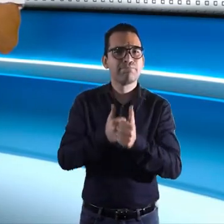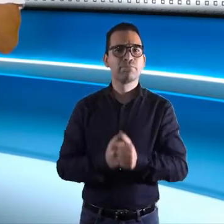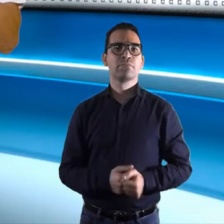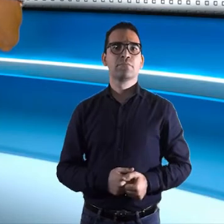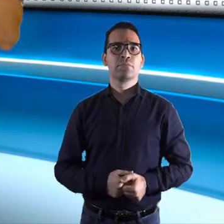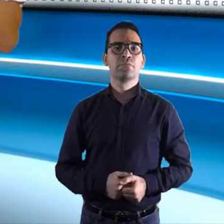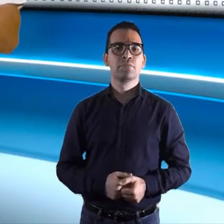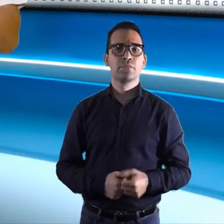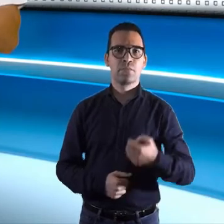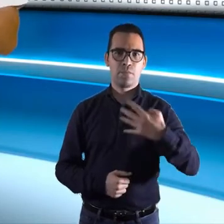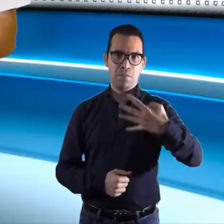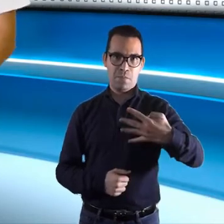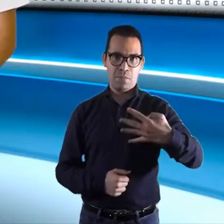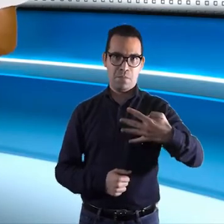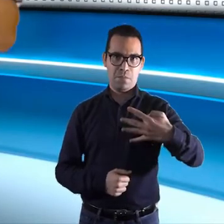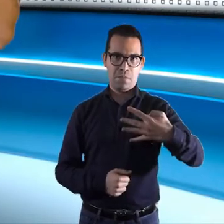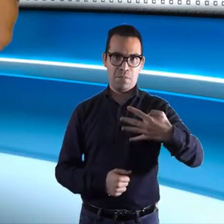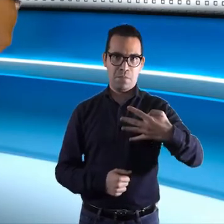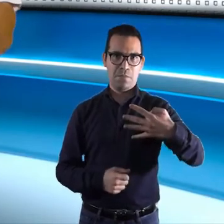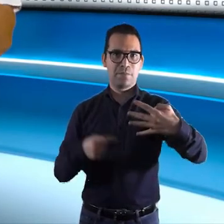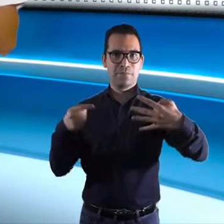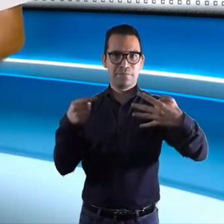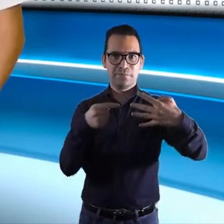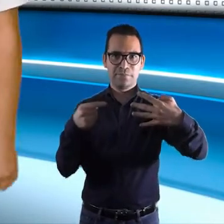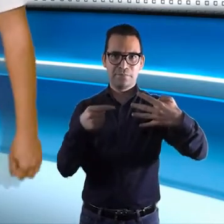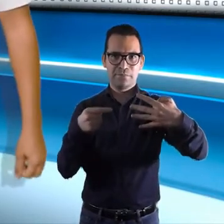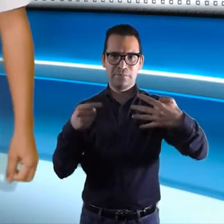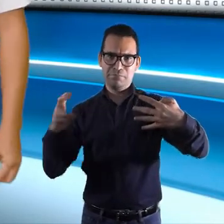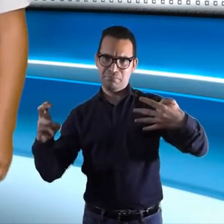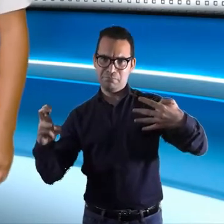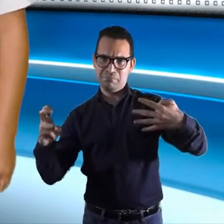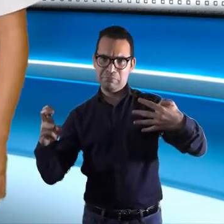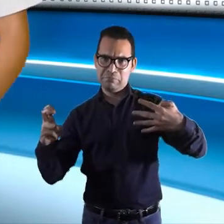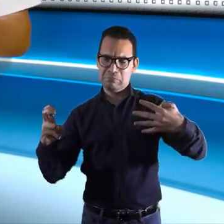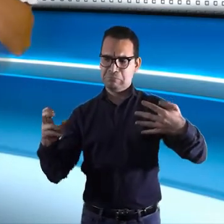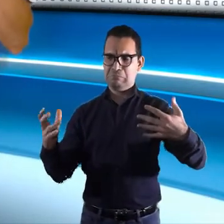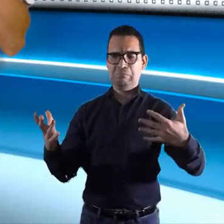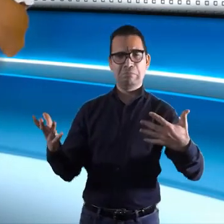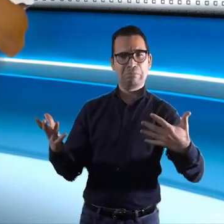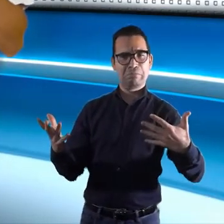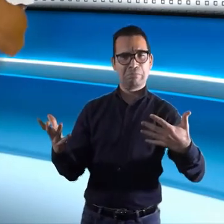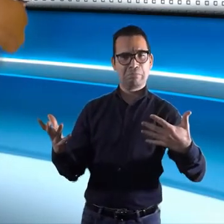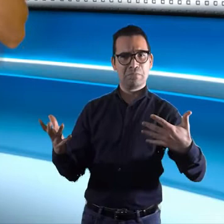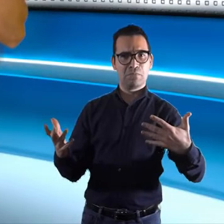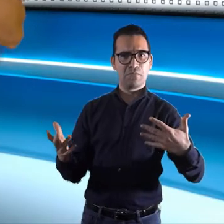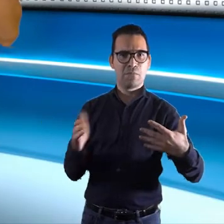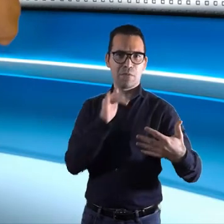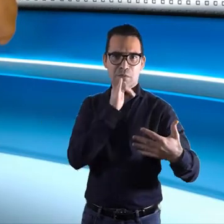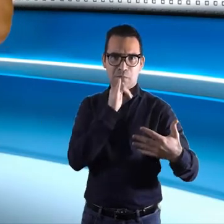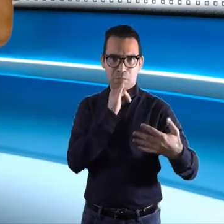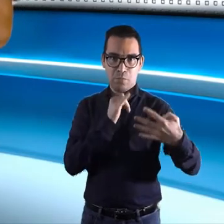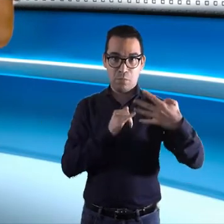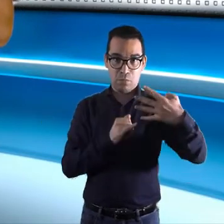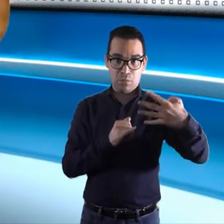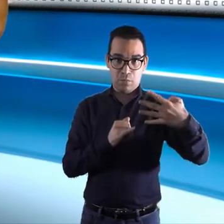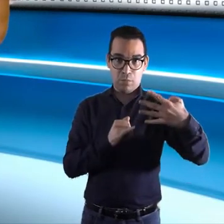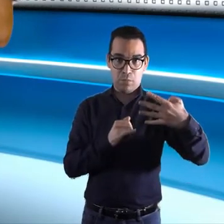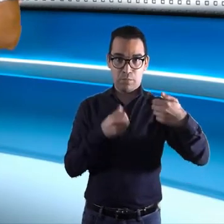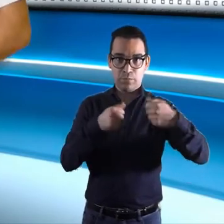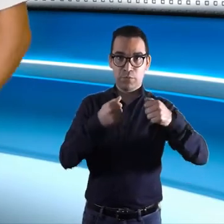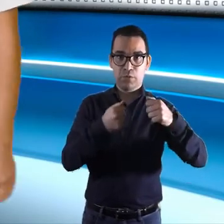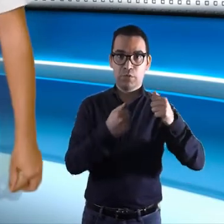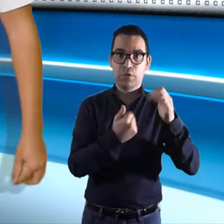4 menos 5? Você tem 4 e deve